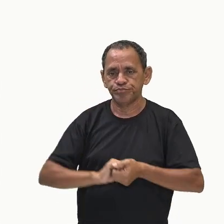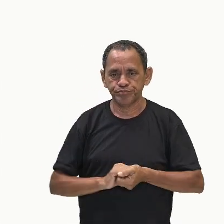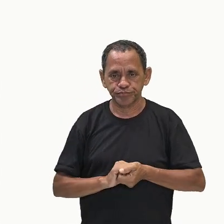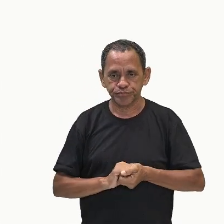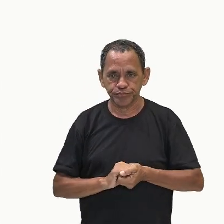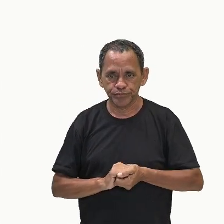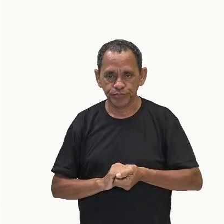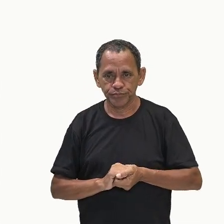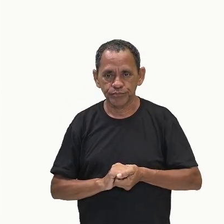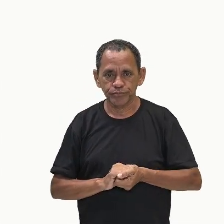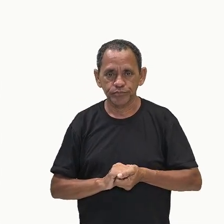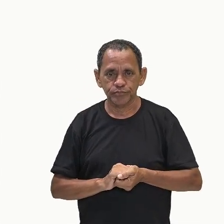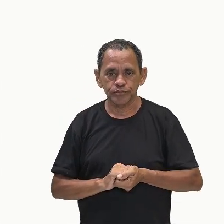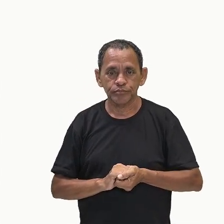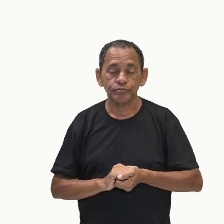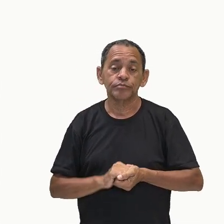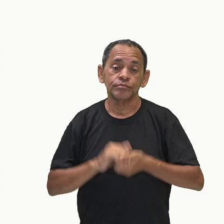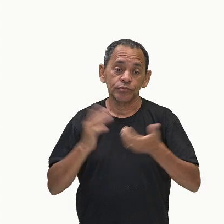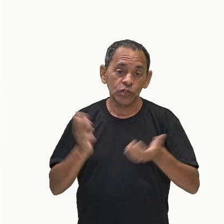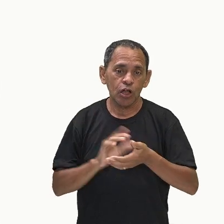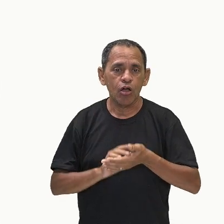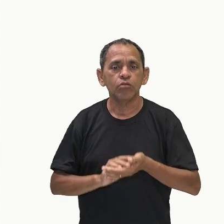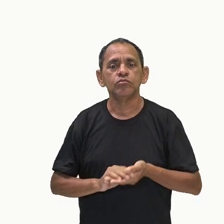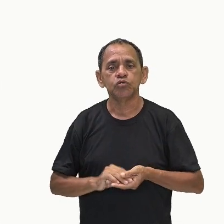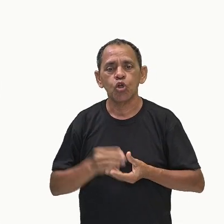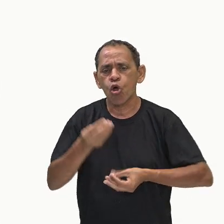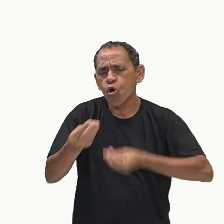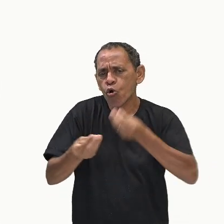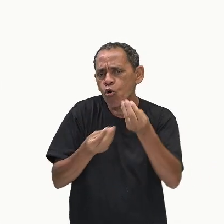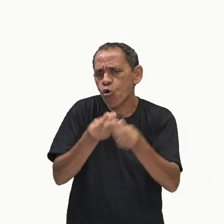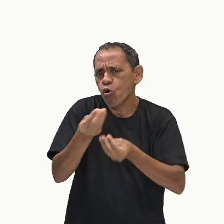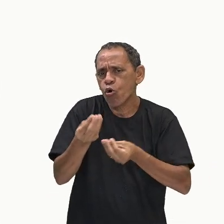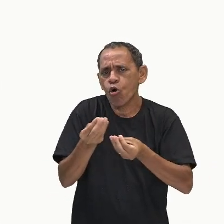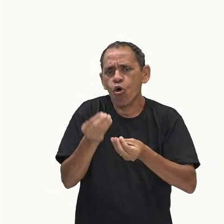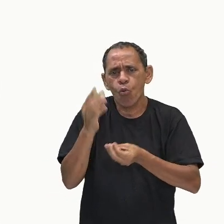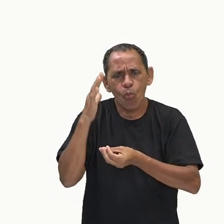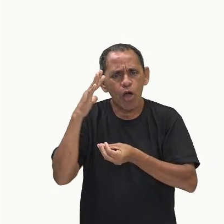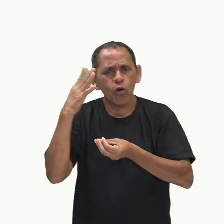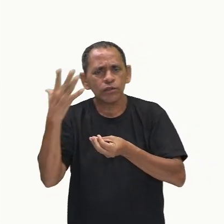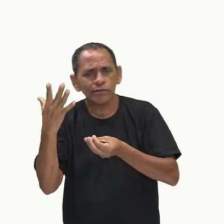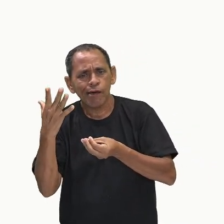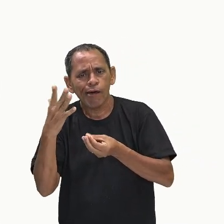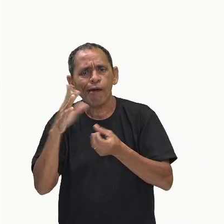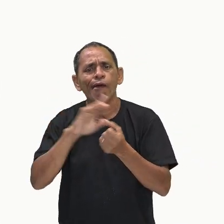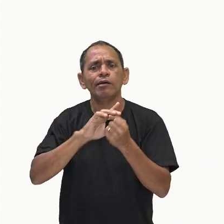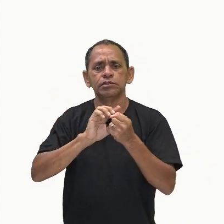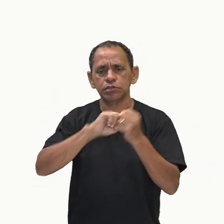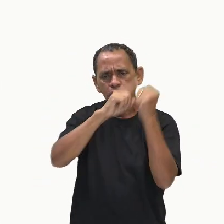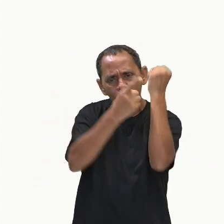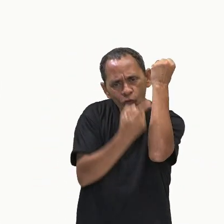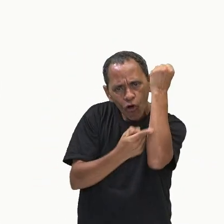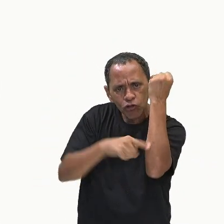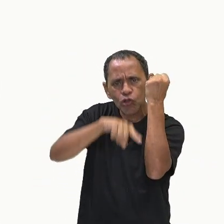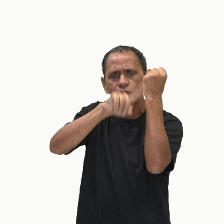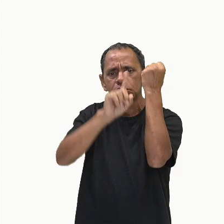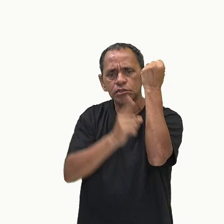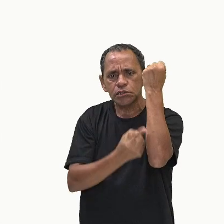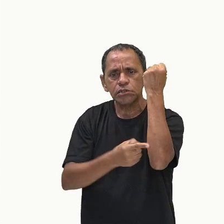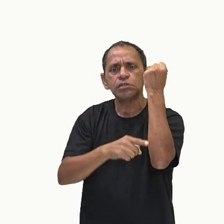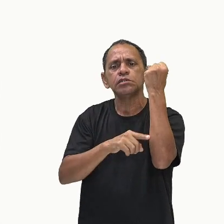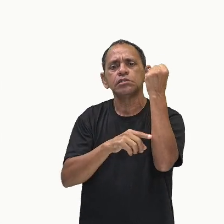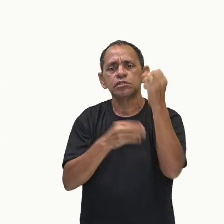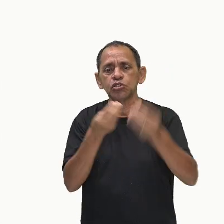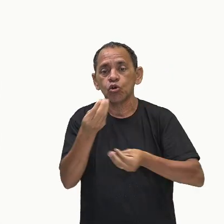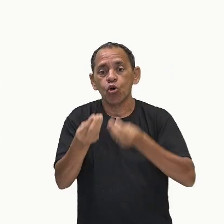Os comprimentos de onda mais eficientes à fotossíntese serão próximos de